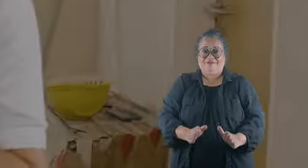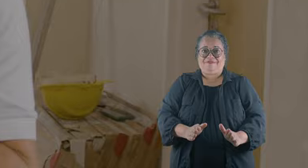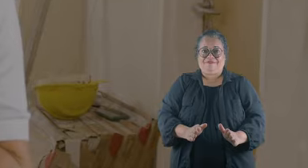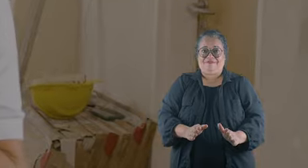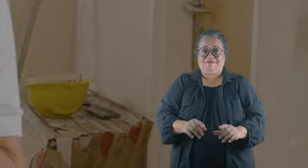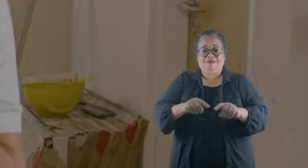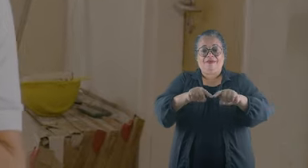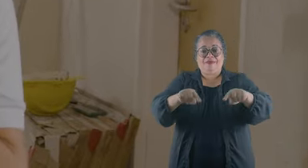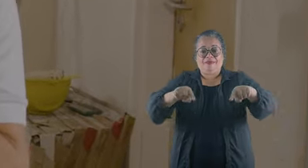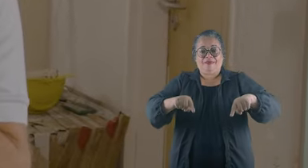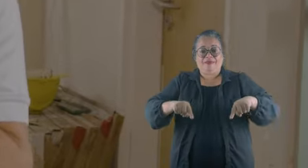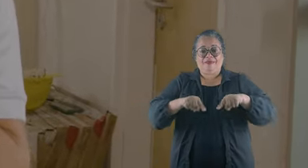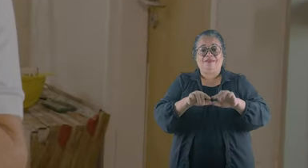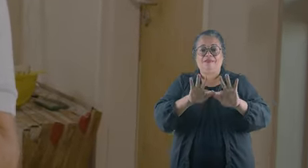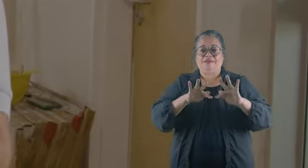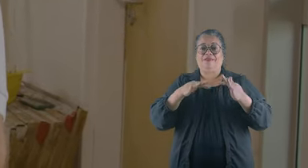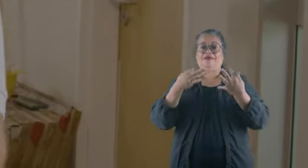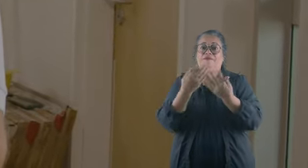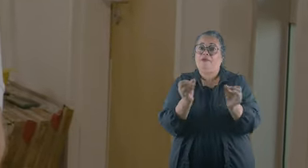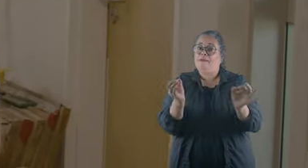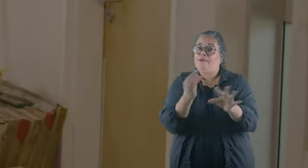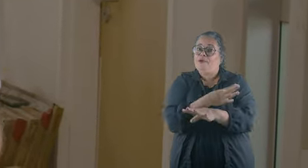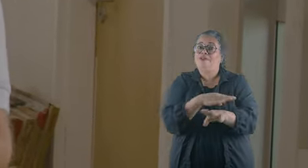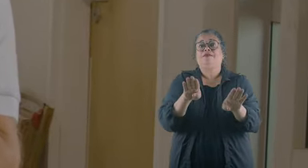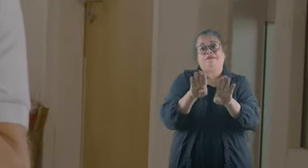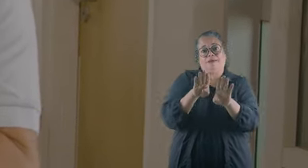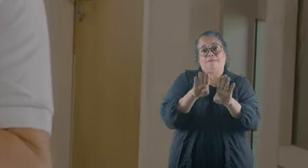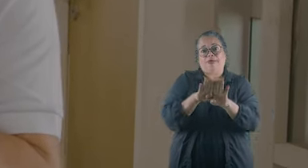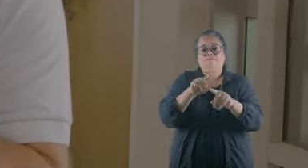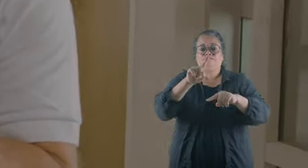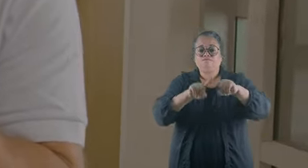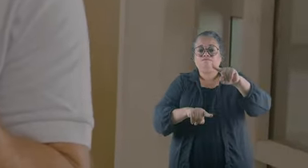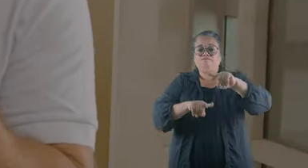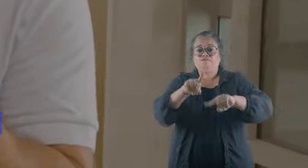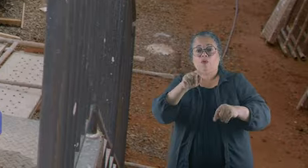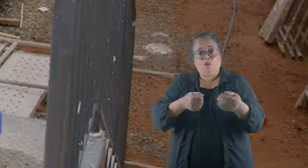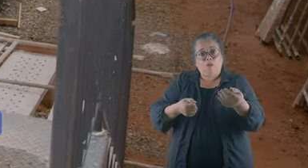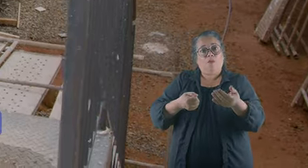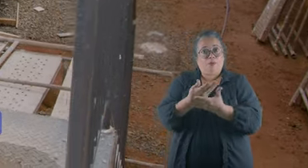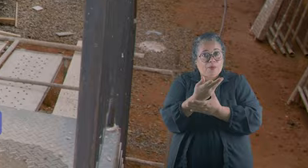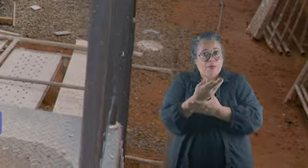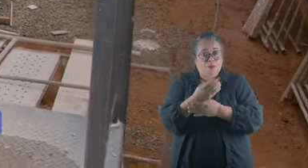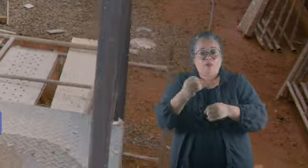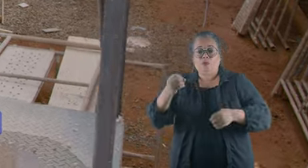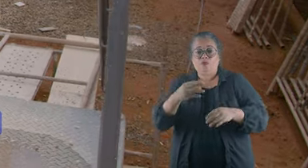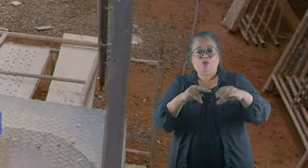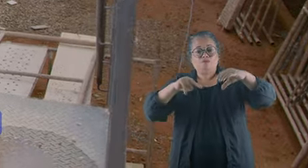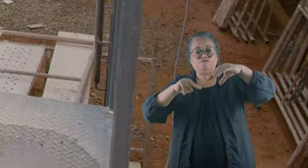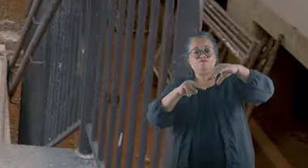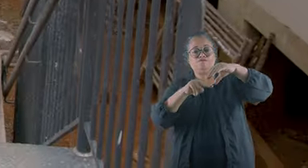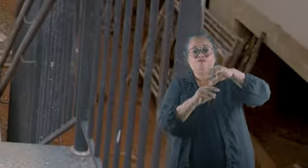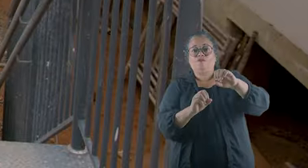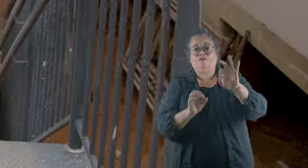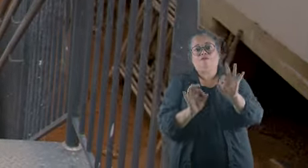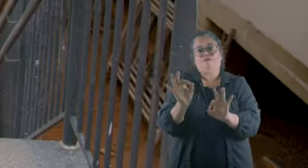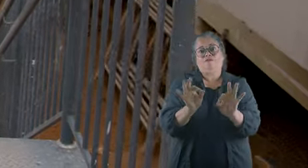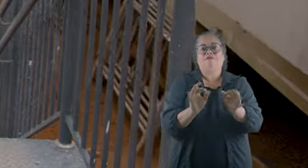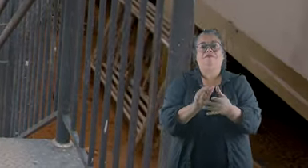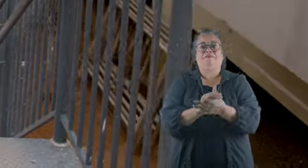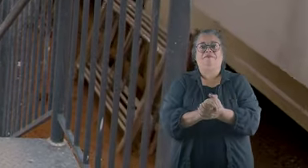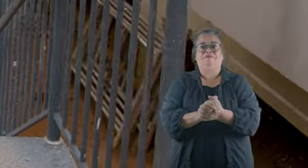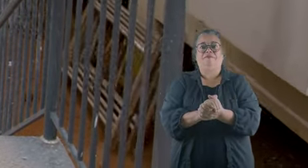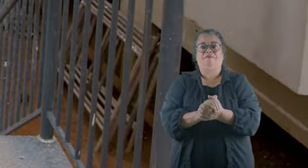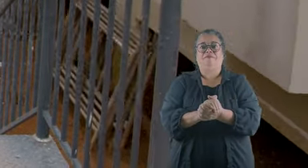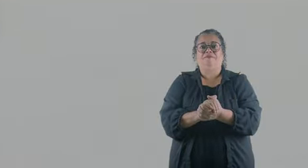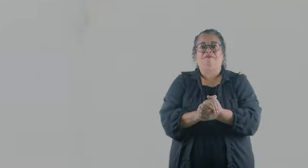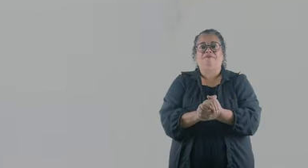área de obstetrícia para a realização de partos. A ala da família já está pronta. Os equipamentos já foram comprados e o novo tomógrafo